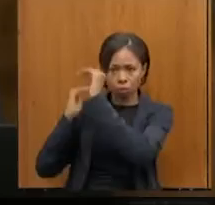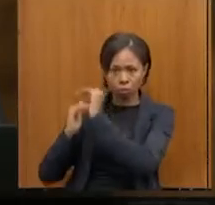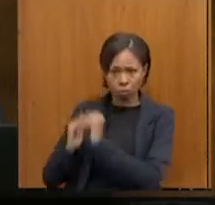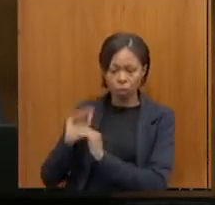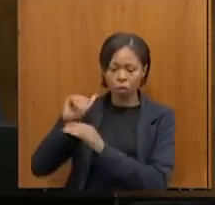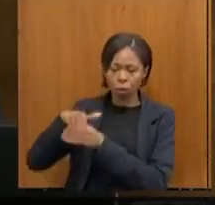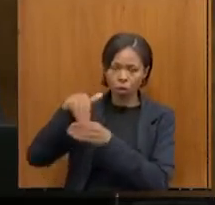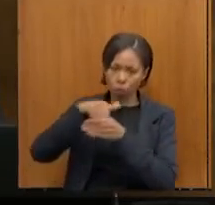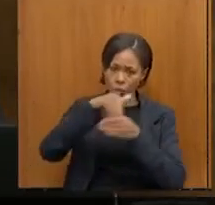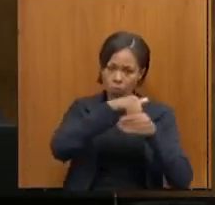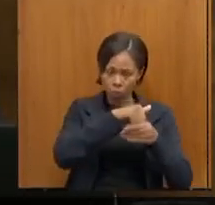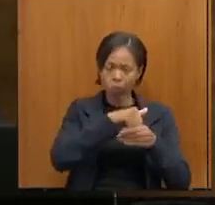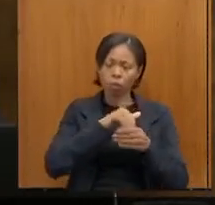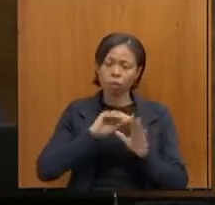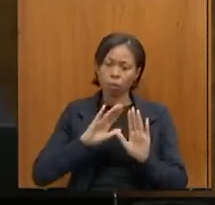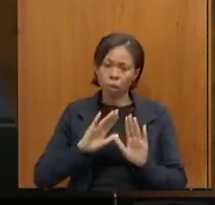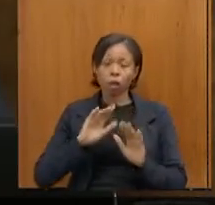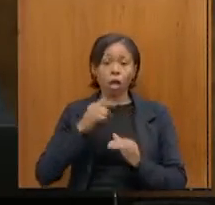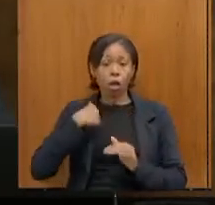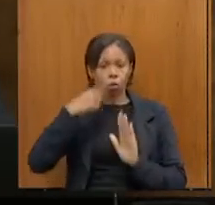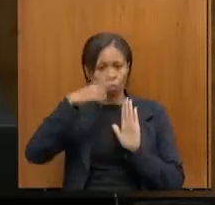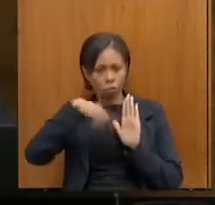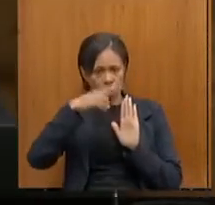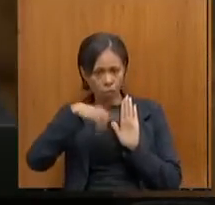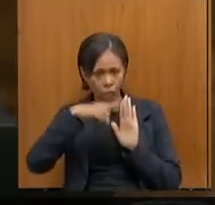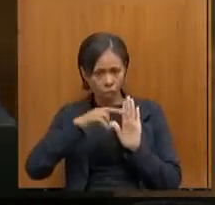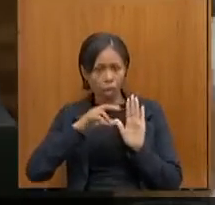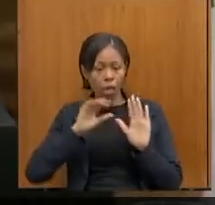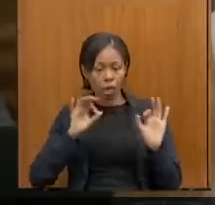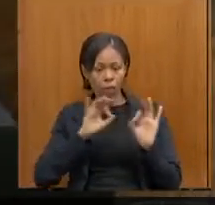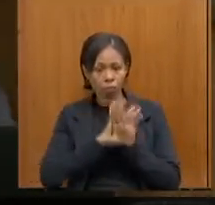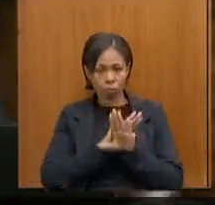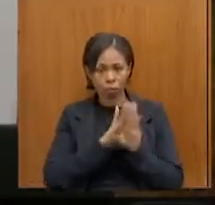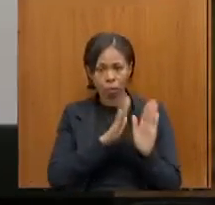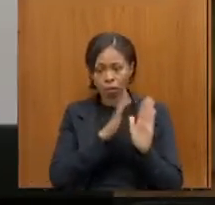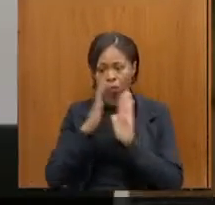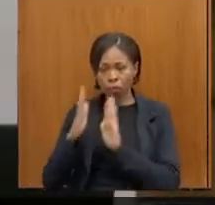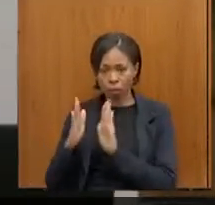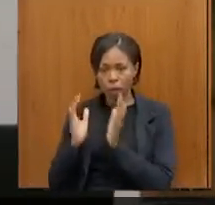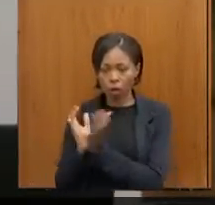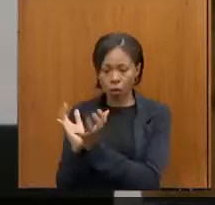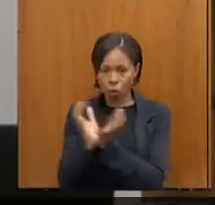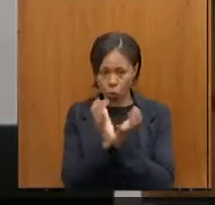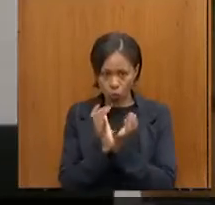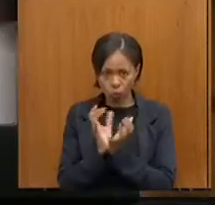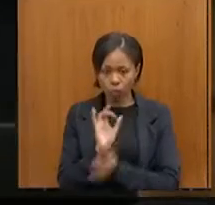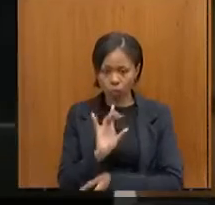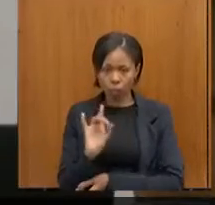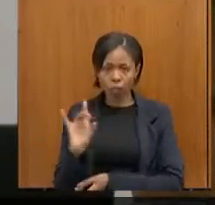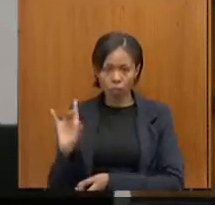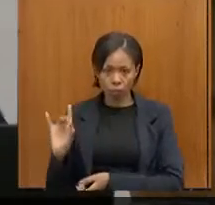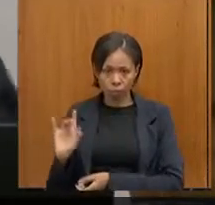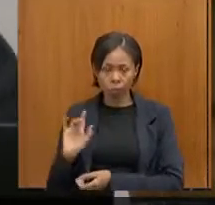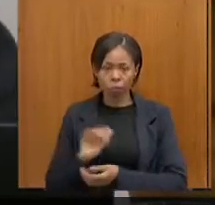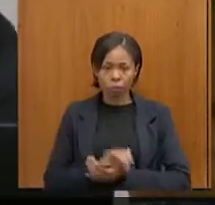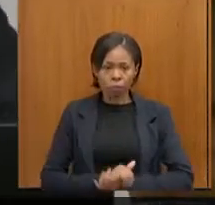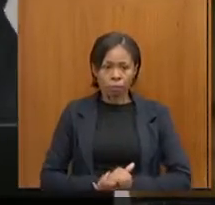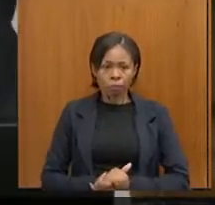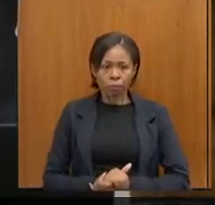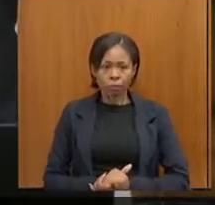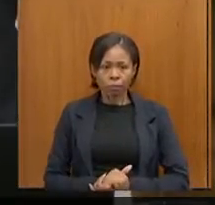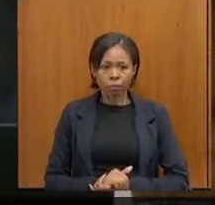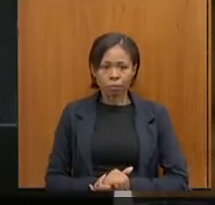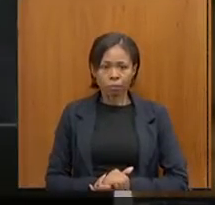para as comissões né final de destinação final de cada um delas e